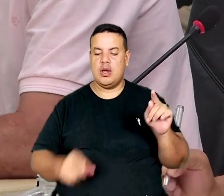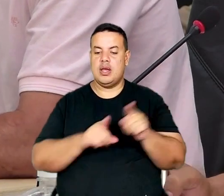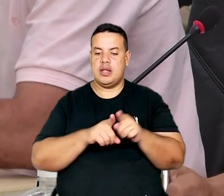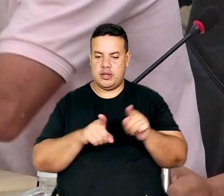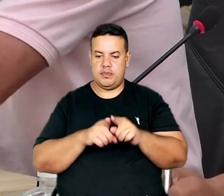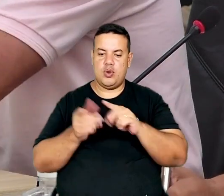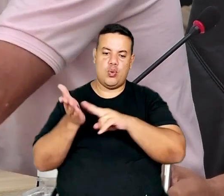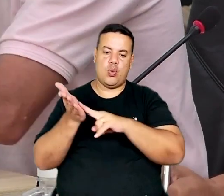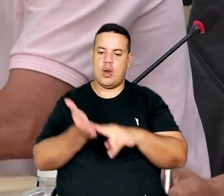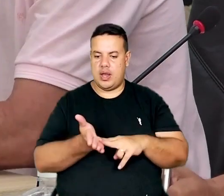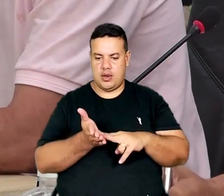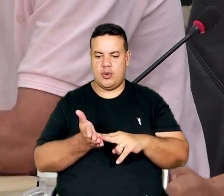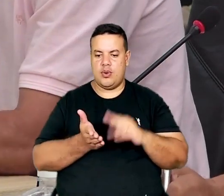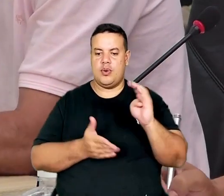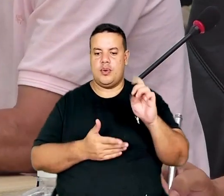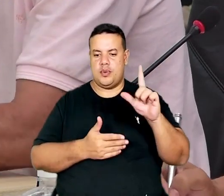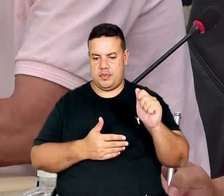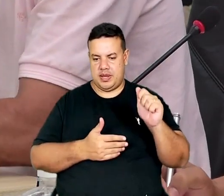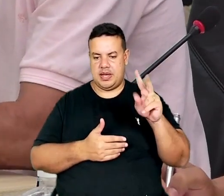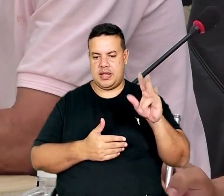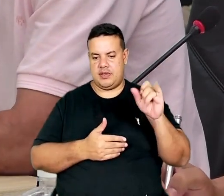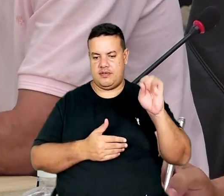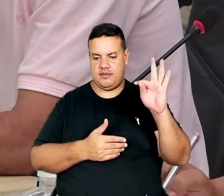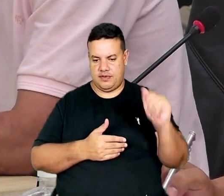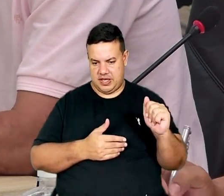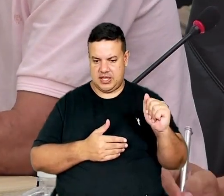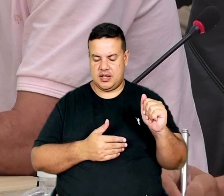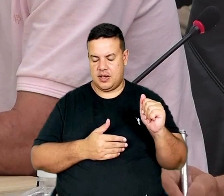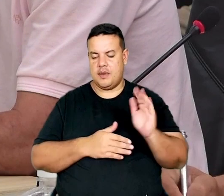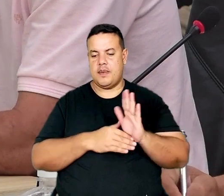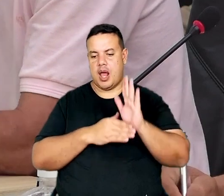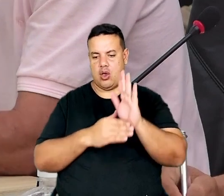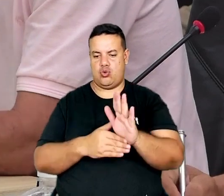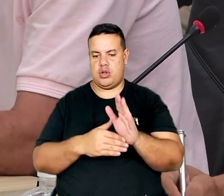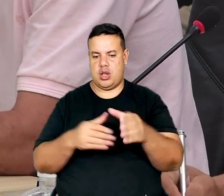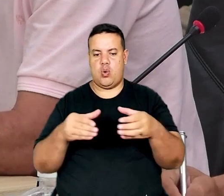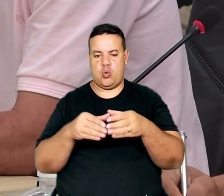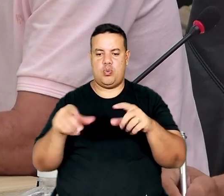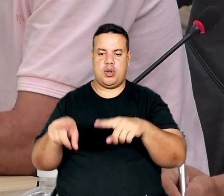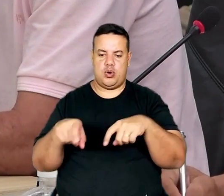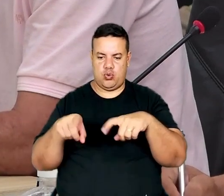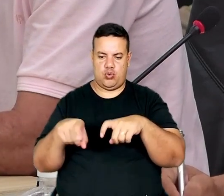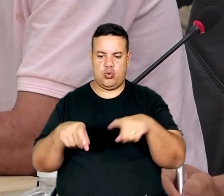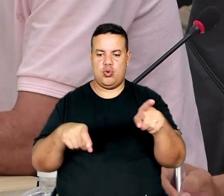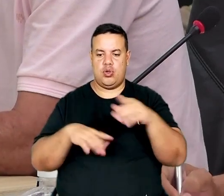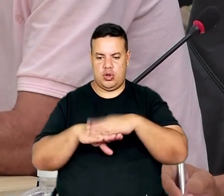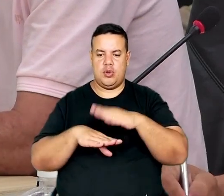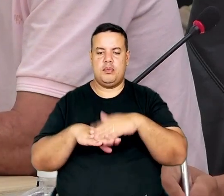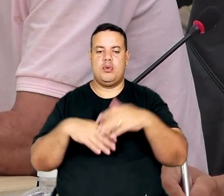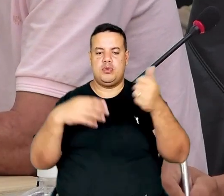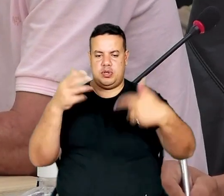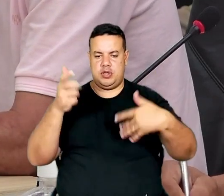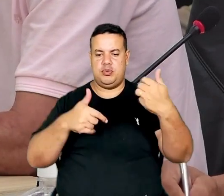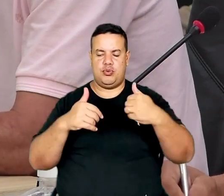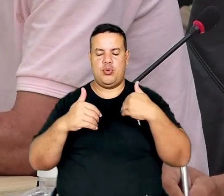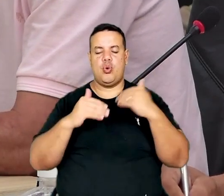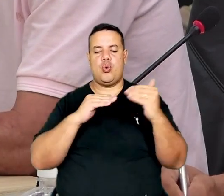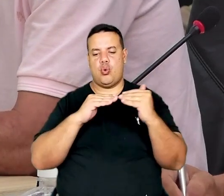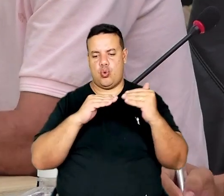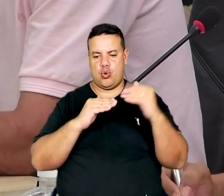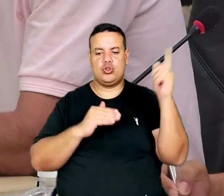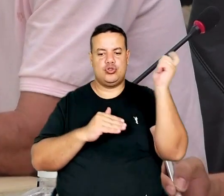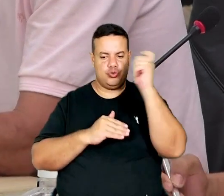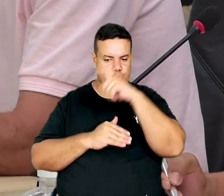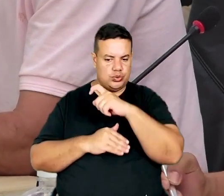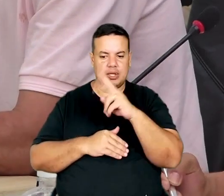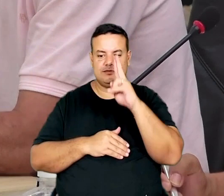agricultores facilitar. E isso que você disse, vereador, concordo contigo, e a dificuldade está sendo grande. Isso.